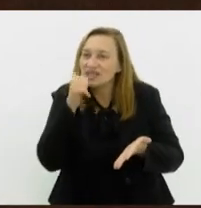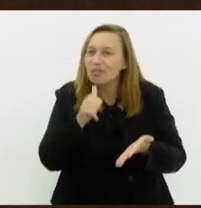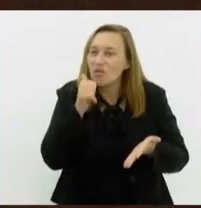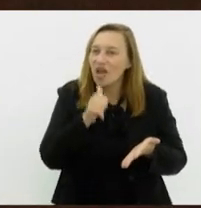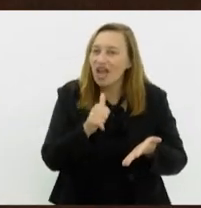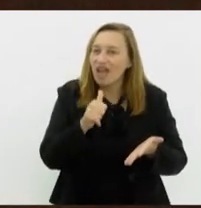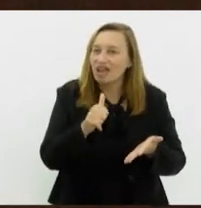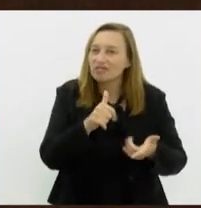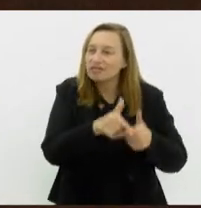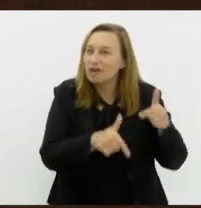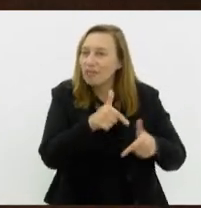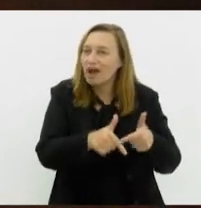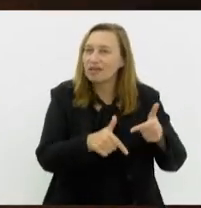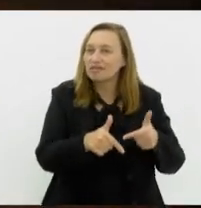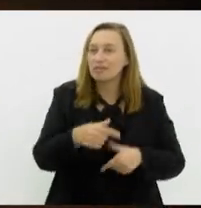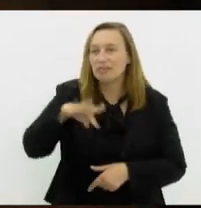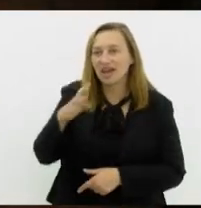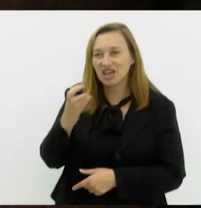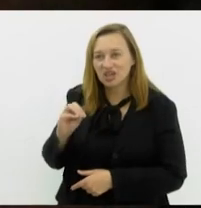pasta, Marquinhos.